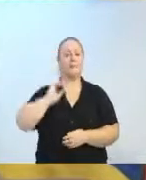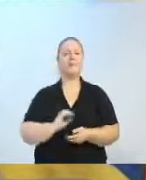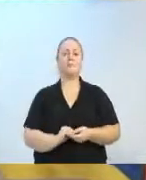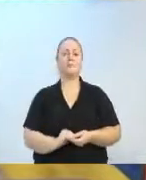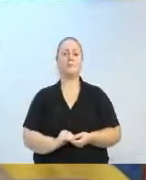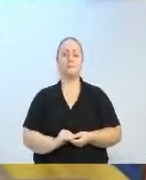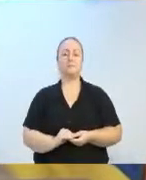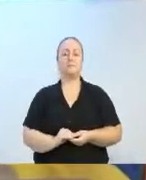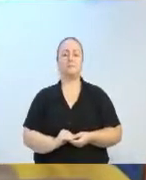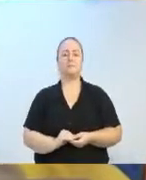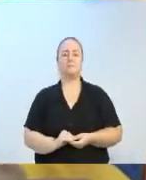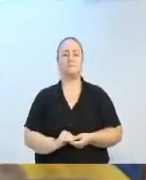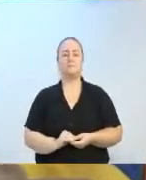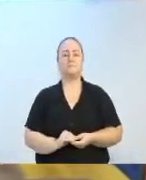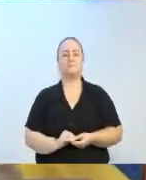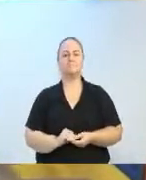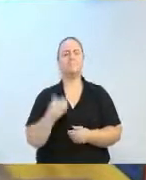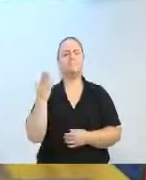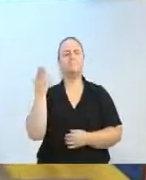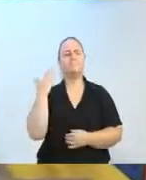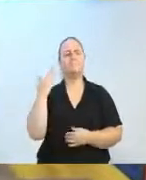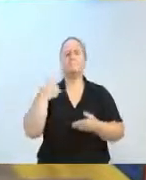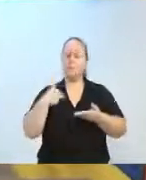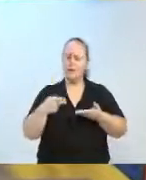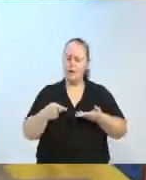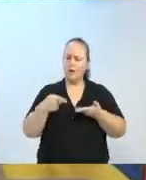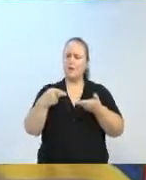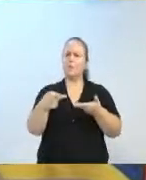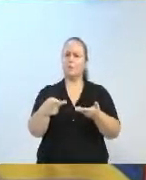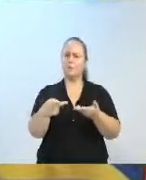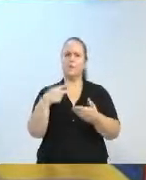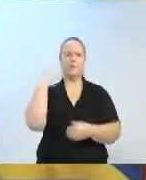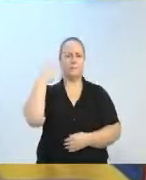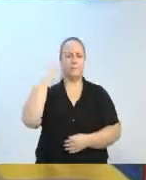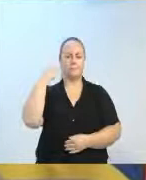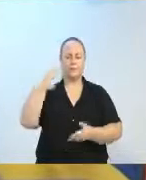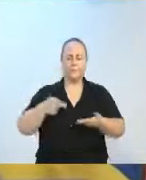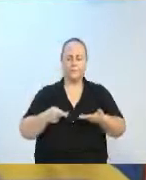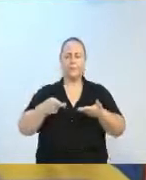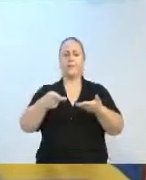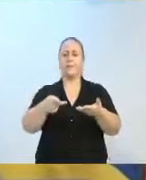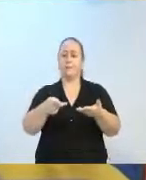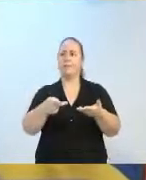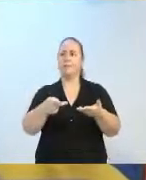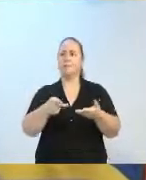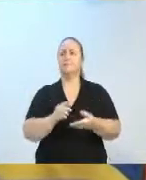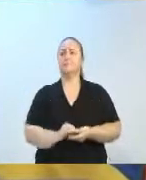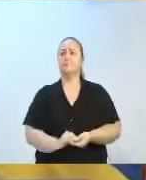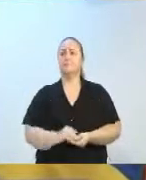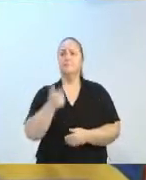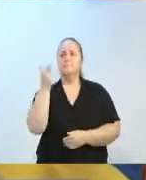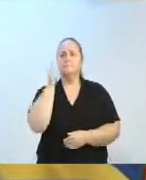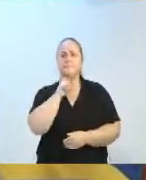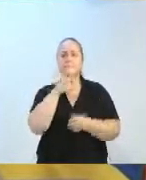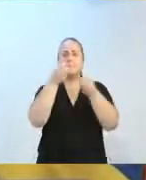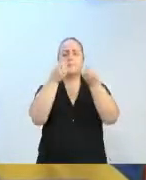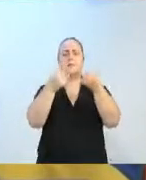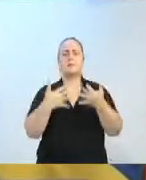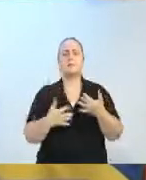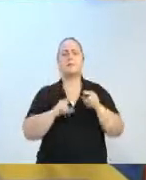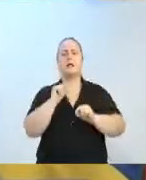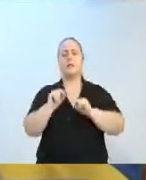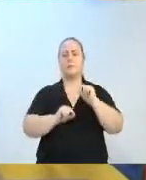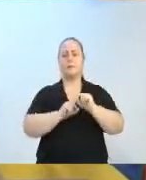eu estava fui a convite de um vereador para falar sobre a necessidade